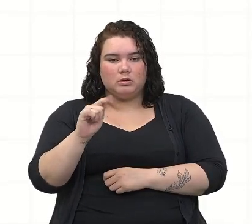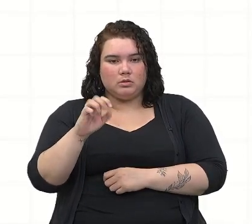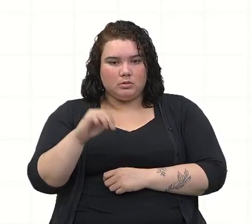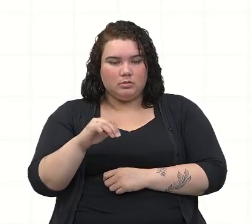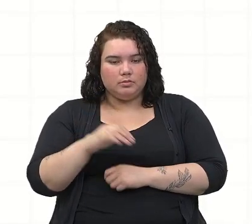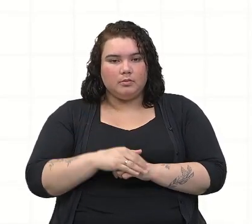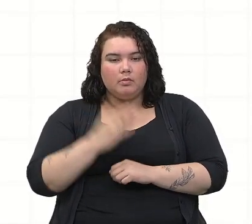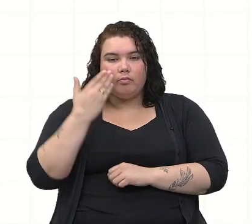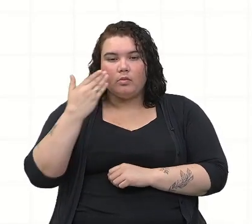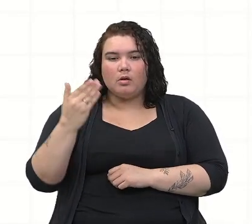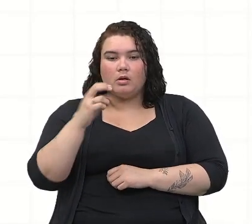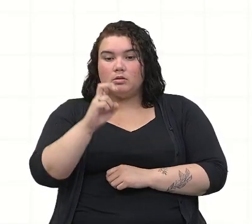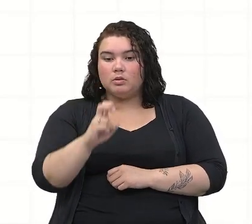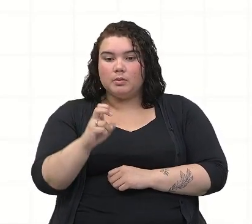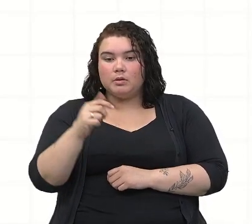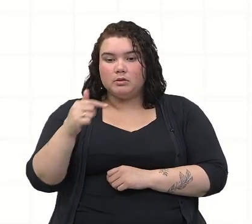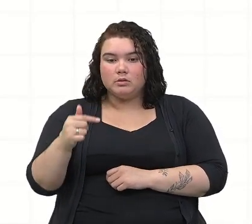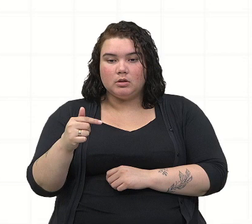57%, tá?